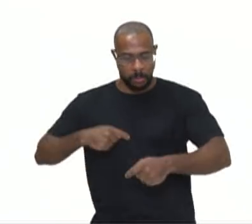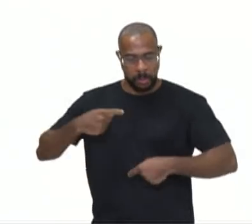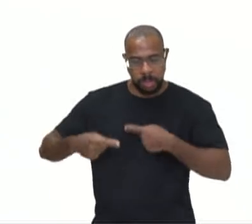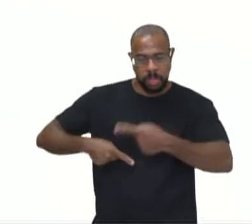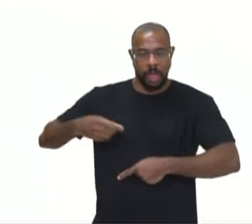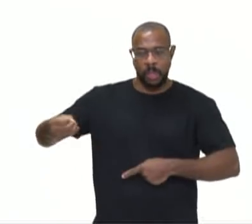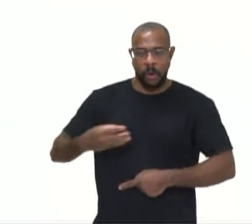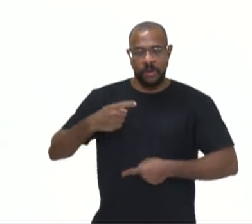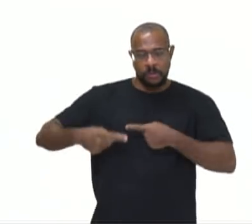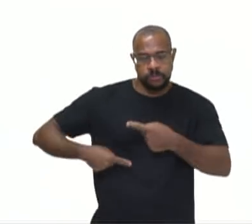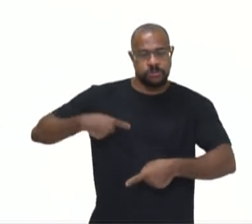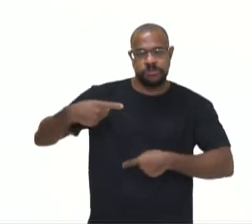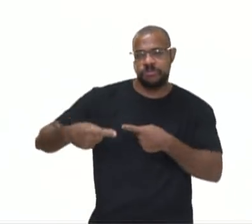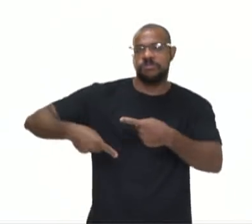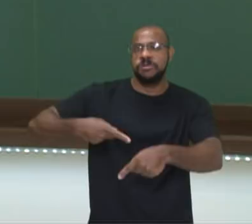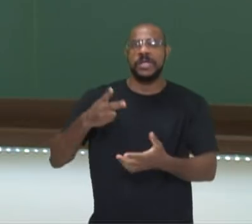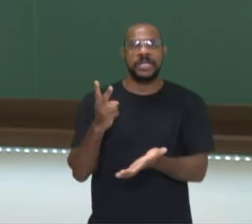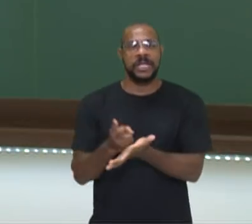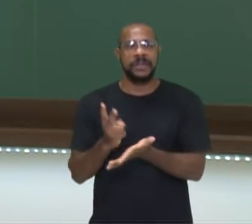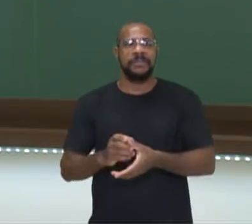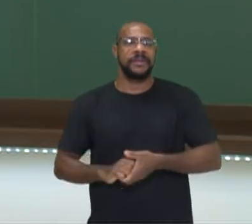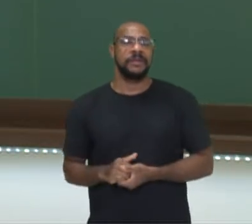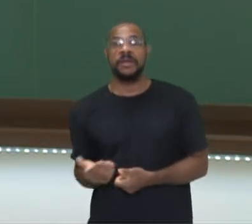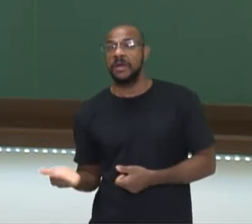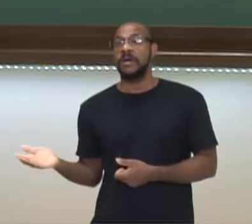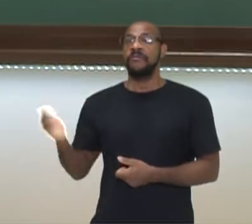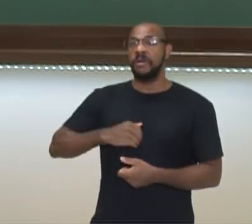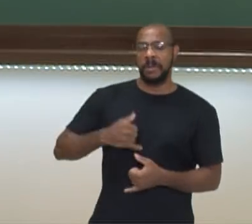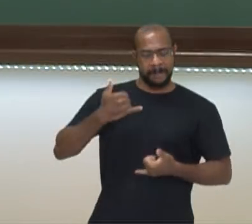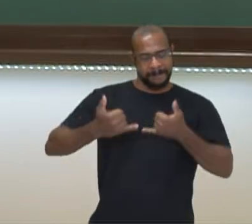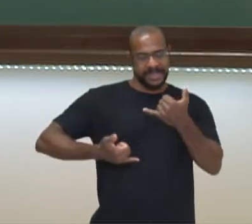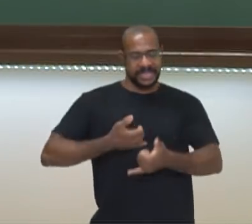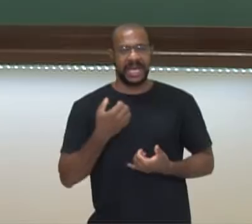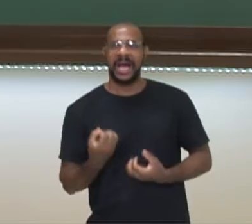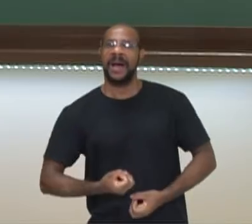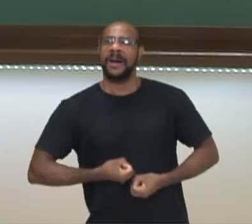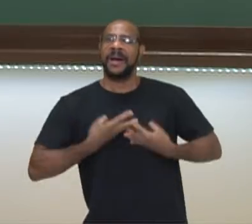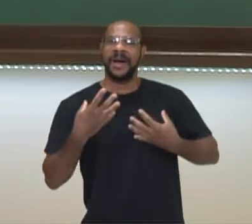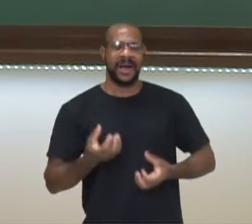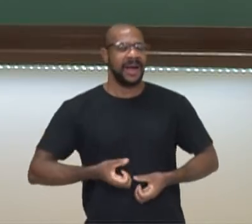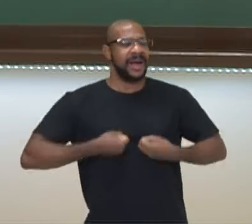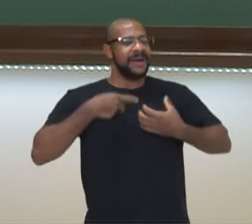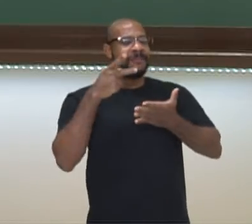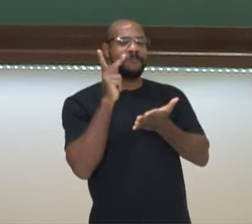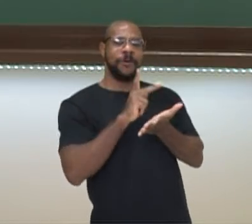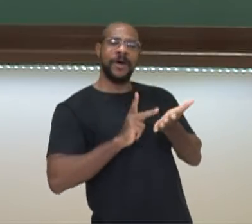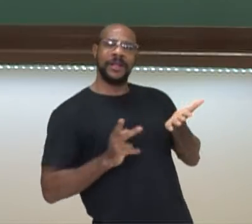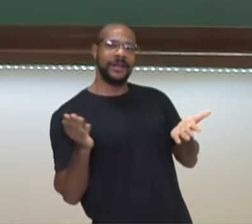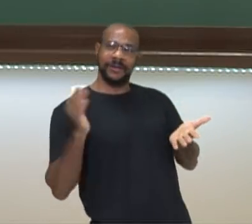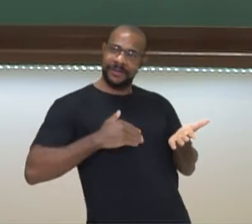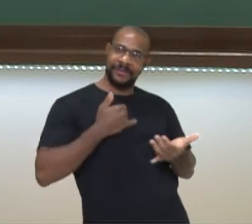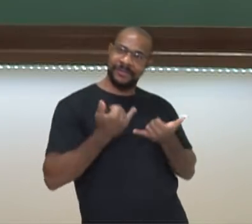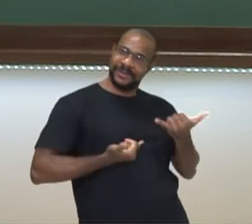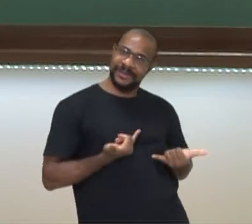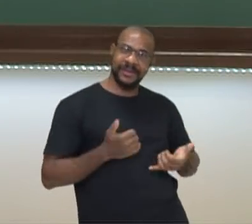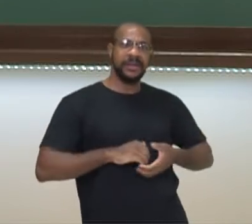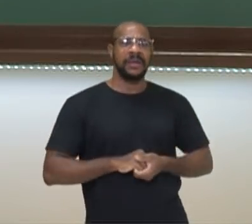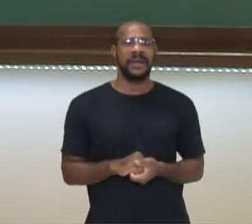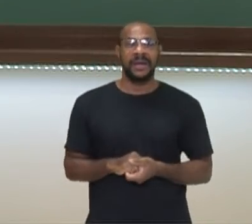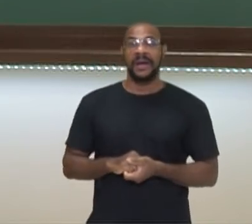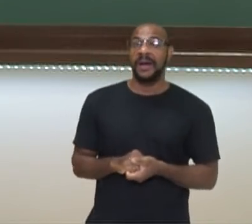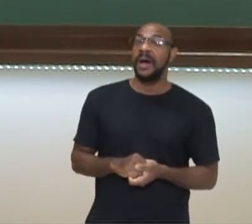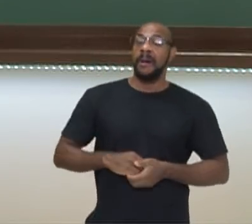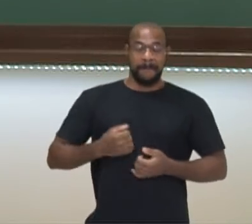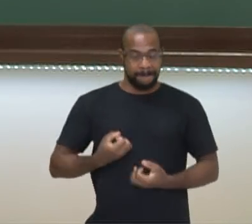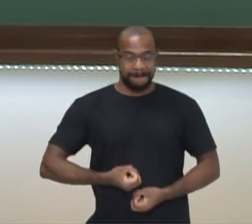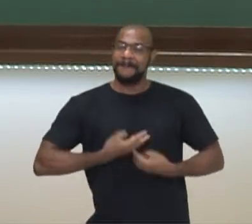Vamos brincar de poesia? Ai, que linda essa poesia do José Paulo Paes, né? Você vê, poesia é brincar com